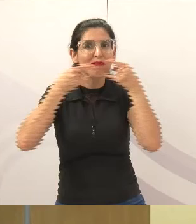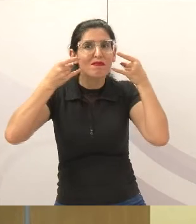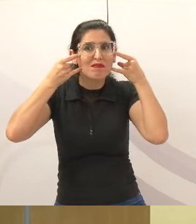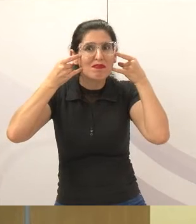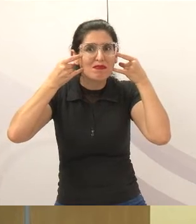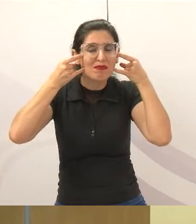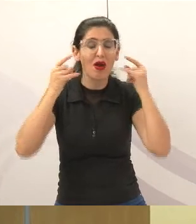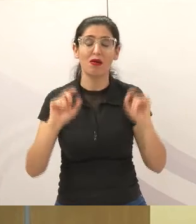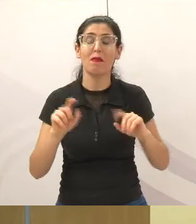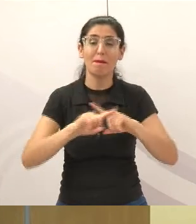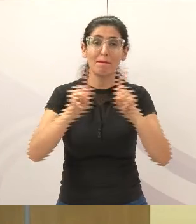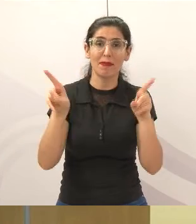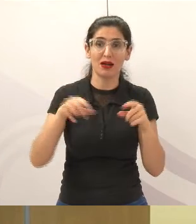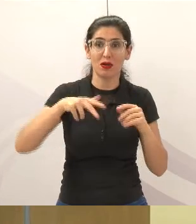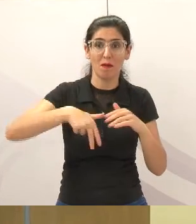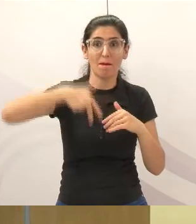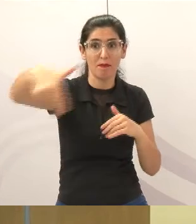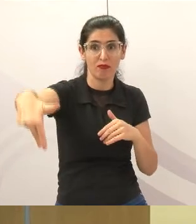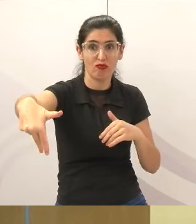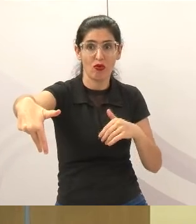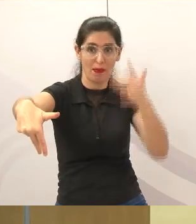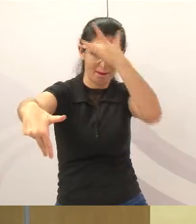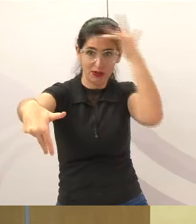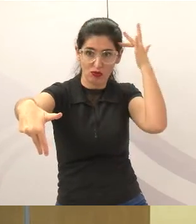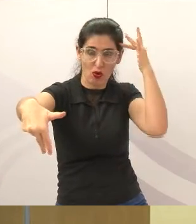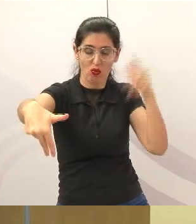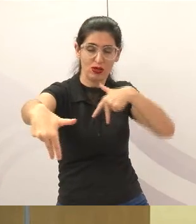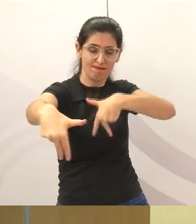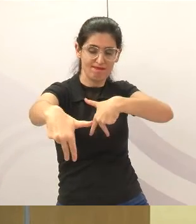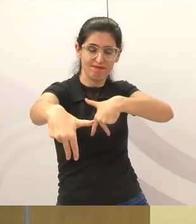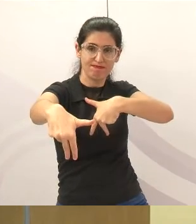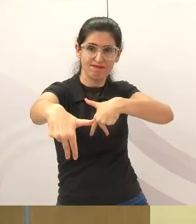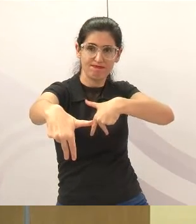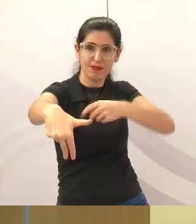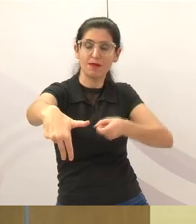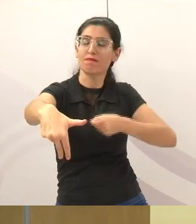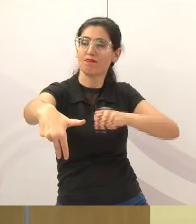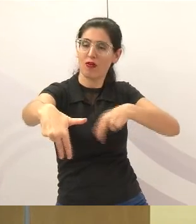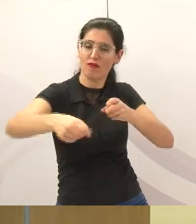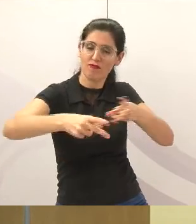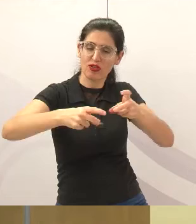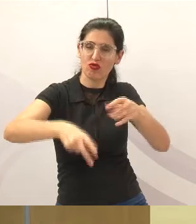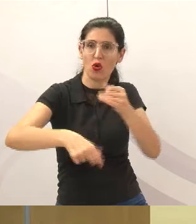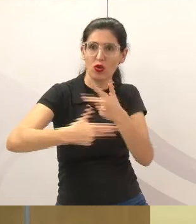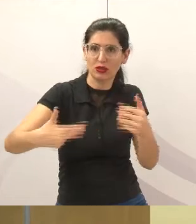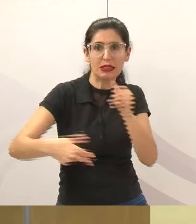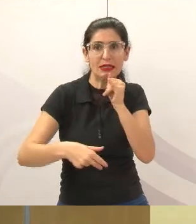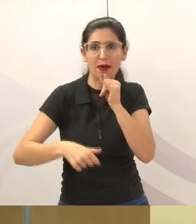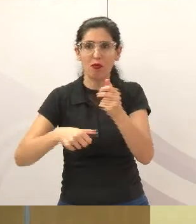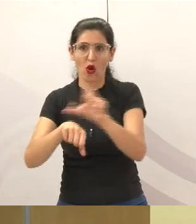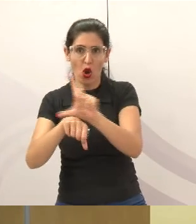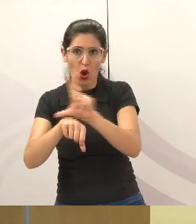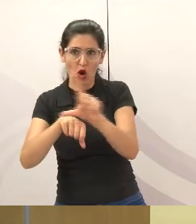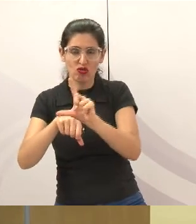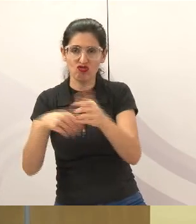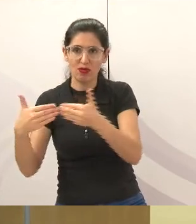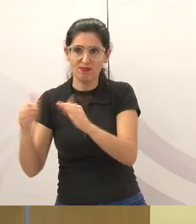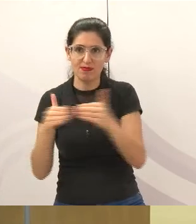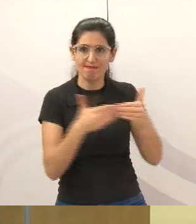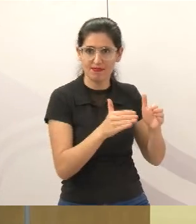as pessoas do lado de fora. Vou pegar um exemplo aqui, eu posso até estar equivocado. Imagine duas lojas, uma do lado da outra, com o mesmo